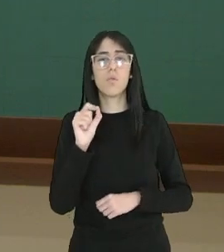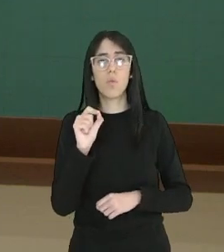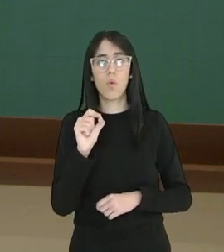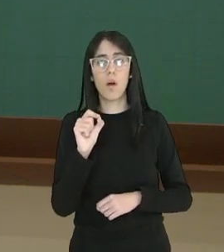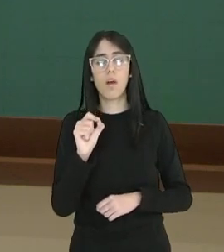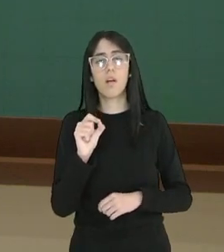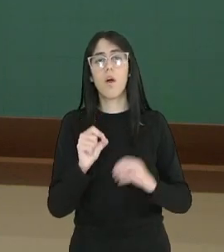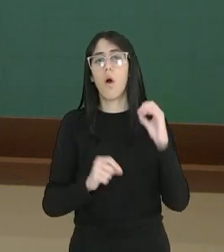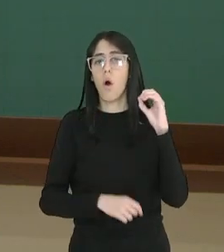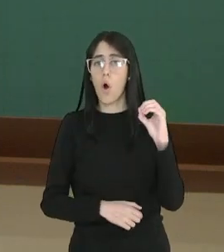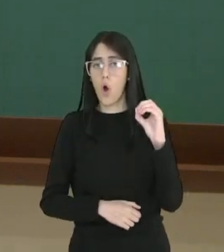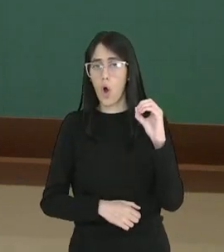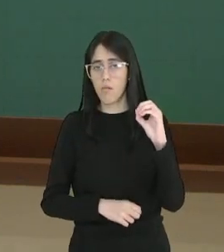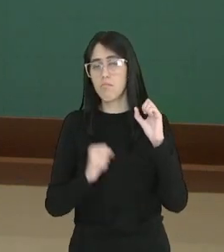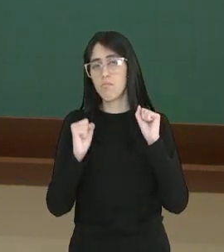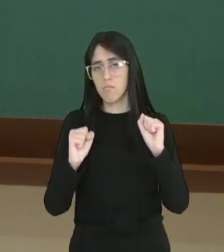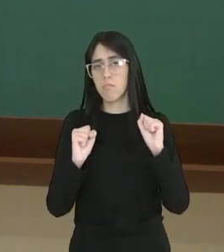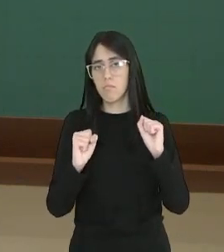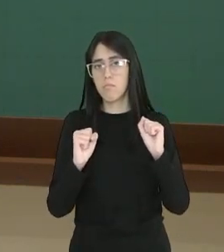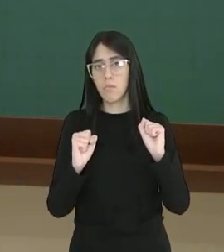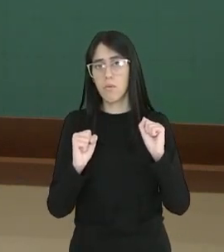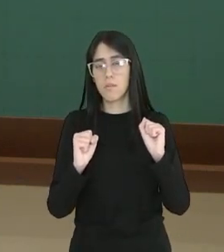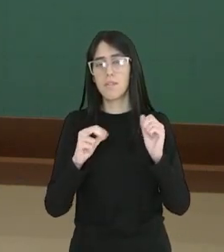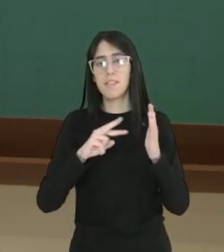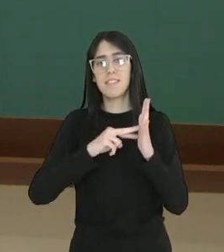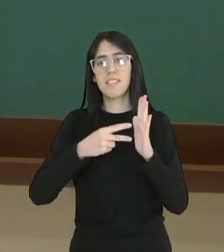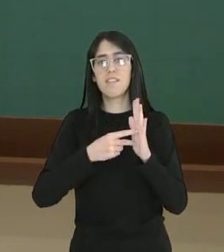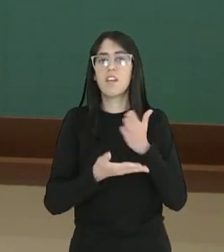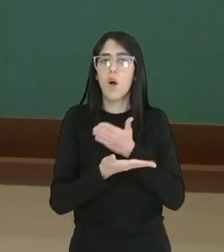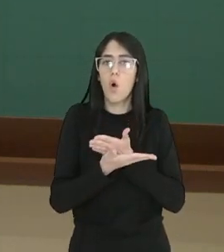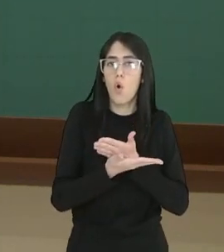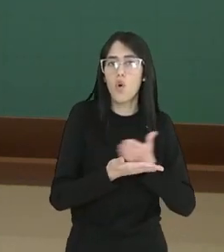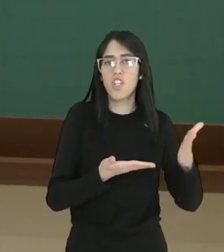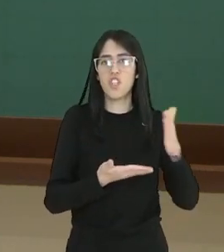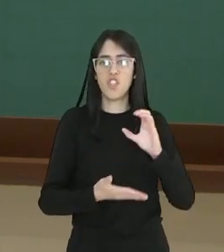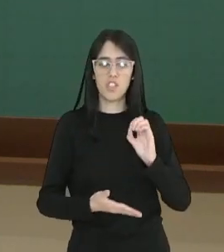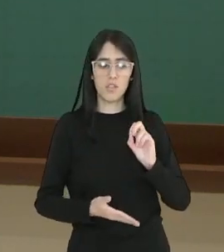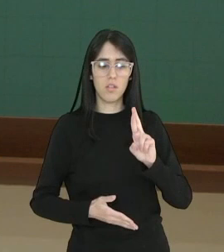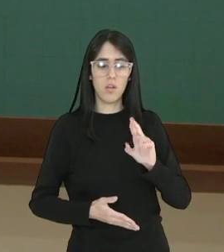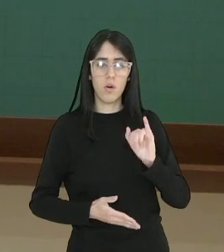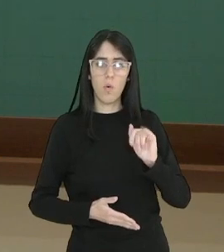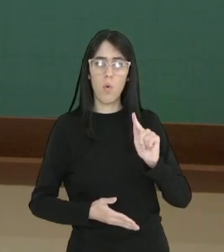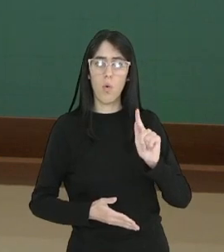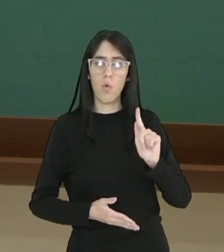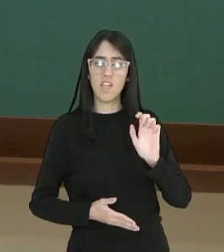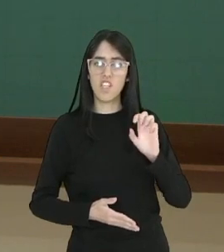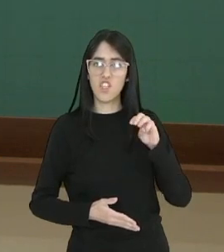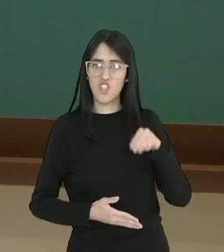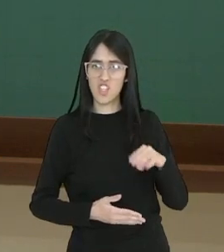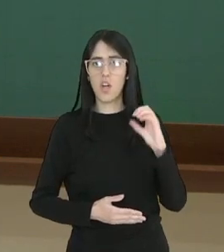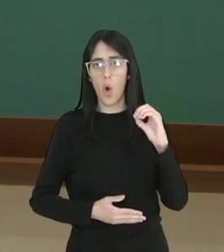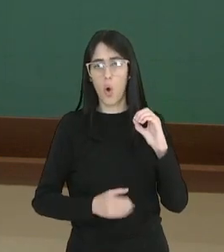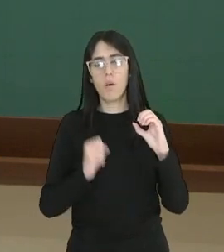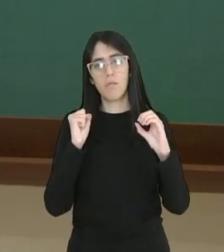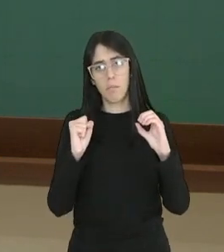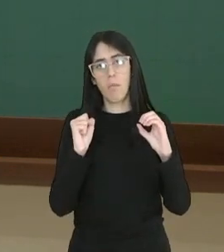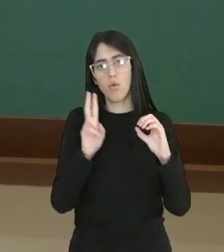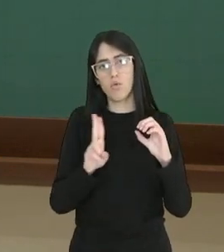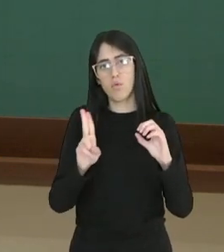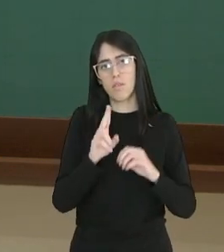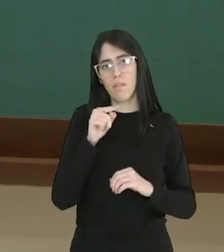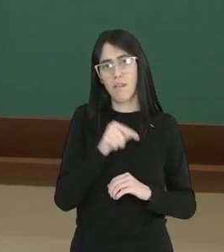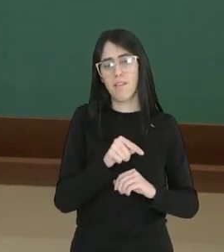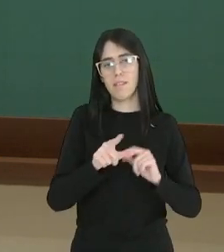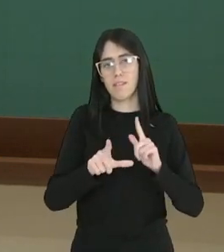ponto O, que significa ponto origem. É o ponto, na verdade, que dá origem